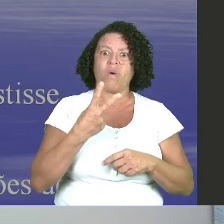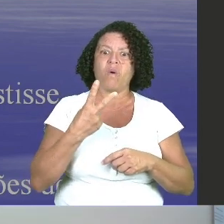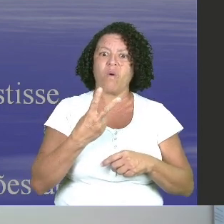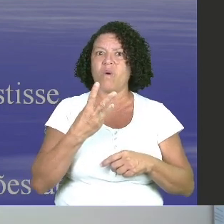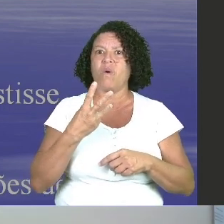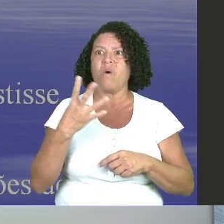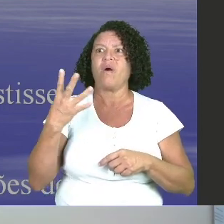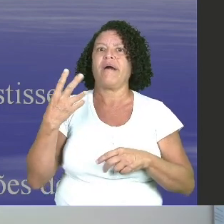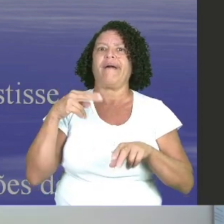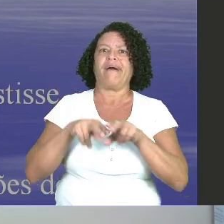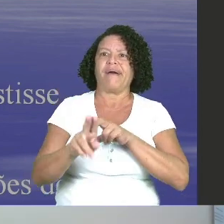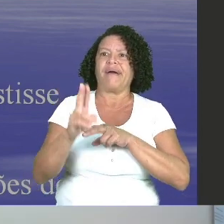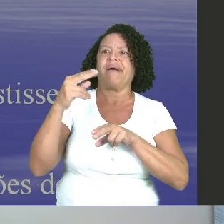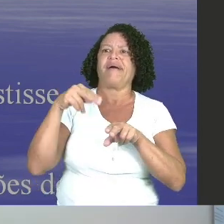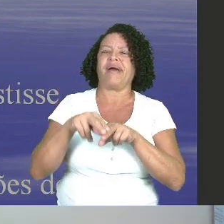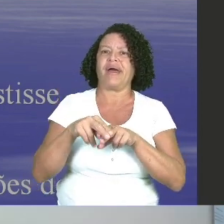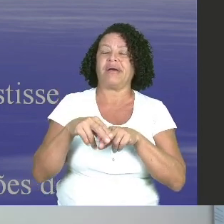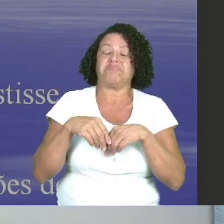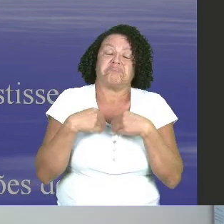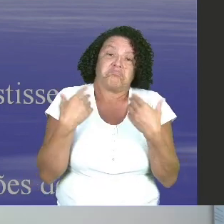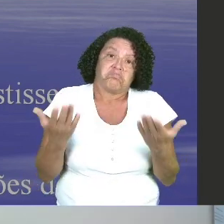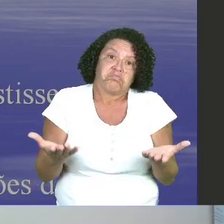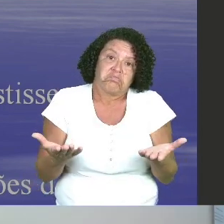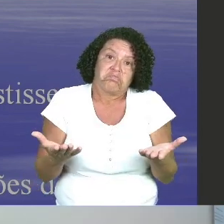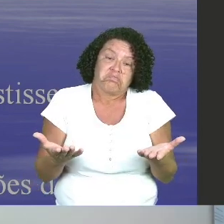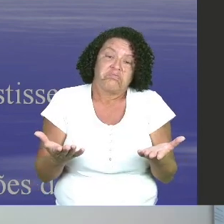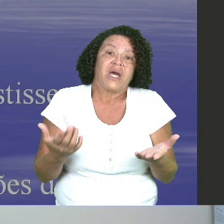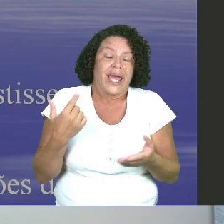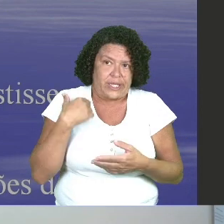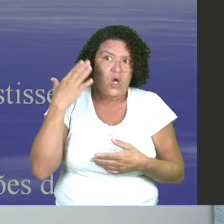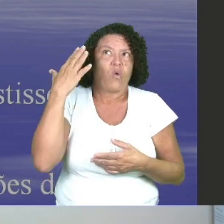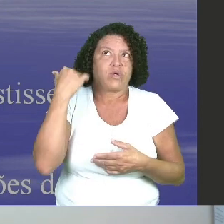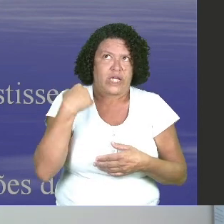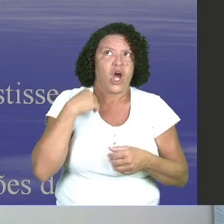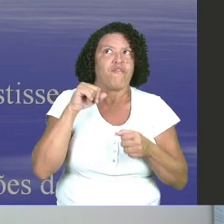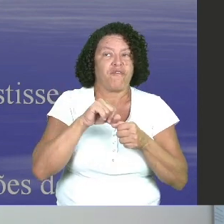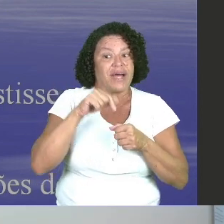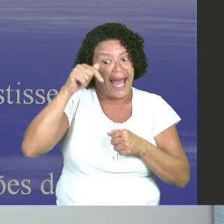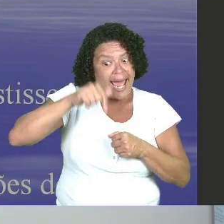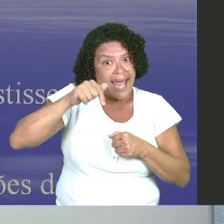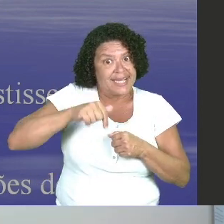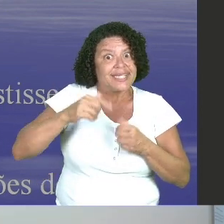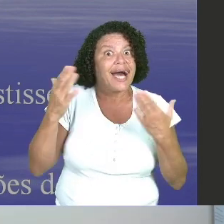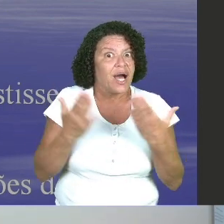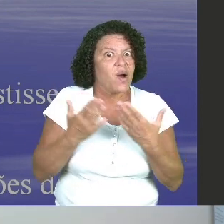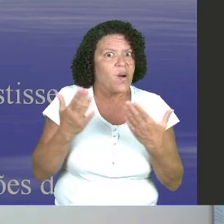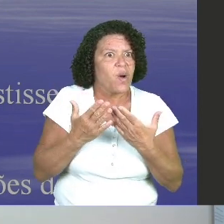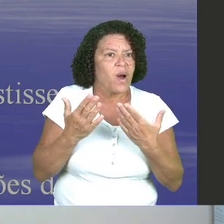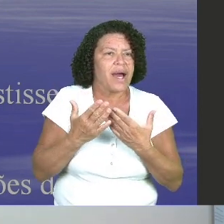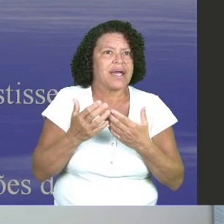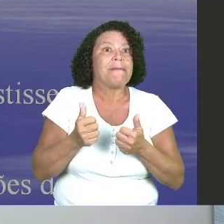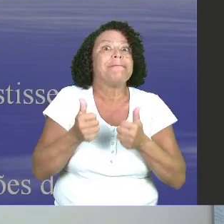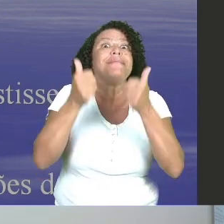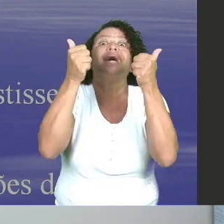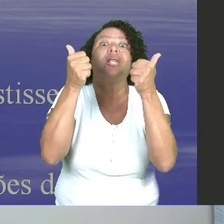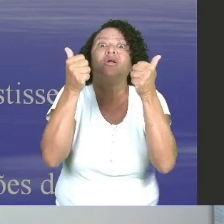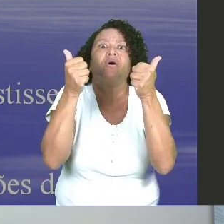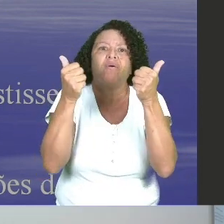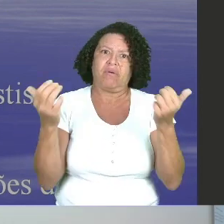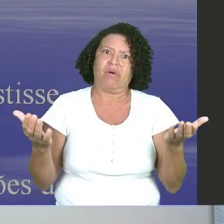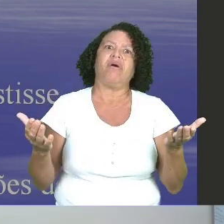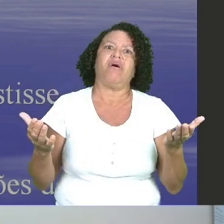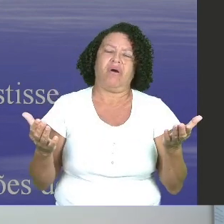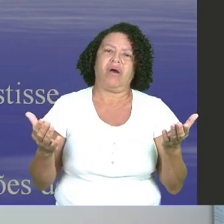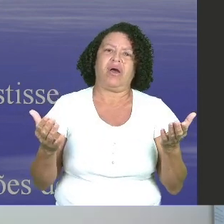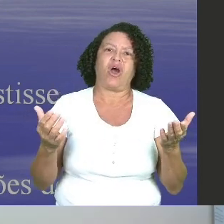reencarnar, não sei, mas eu sei que eu vou fazer dessa encarnação a melhor e como